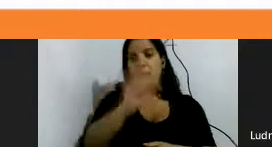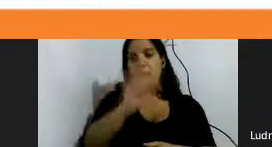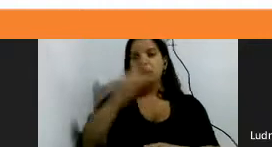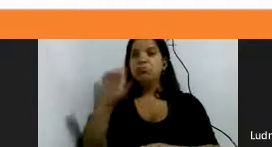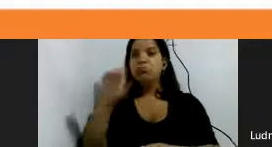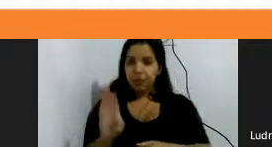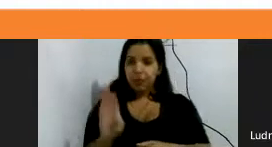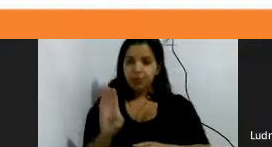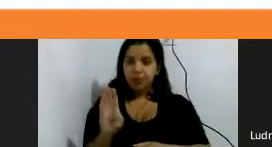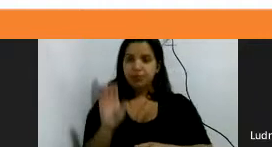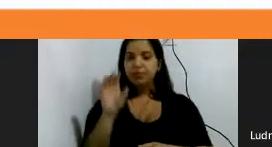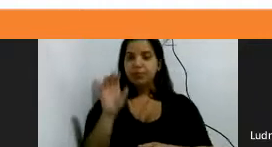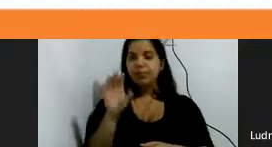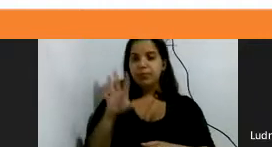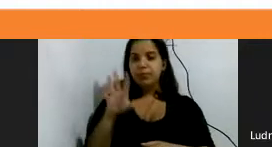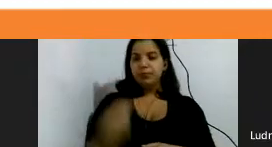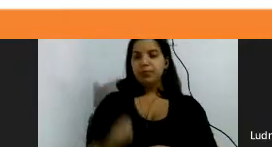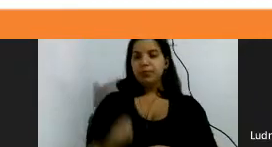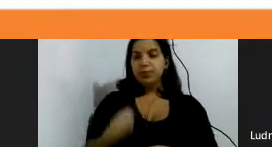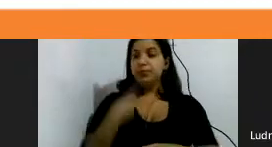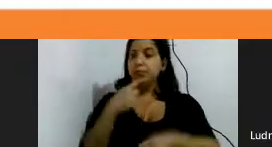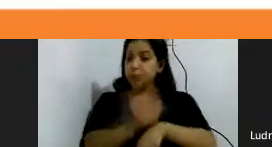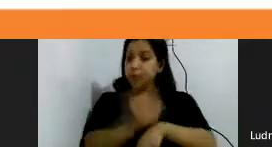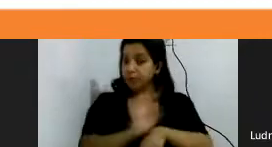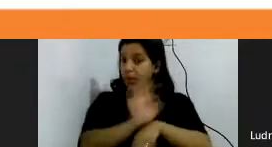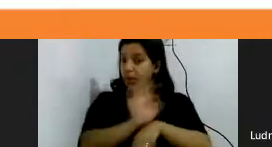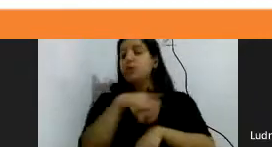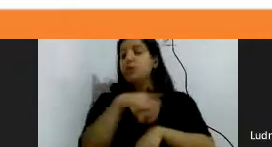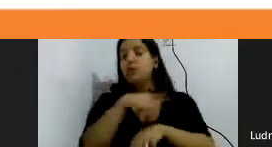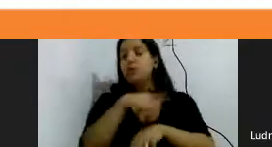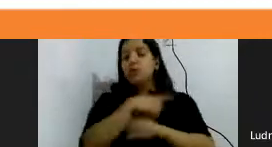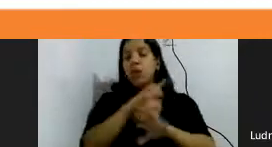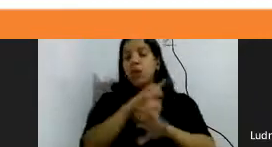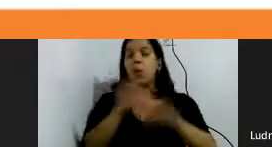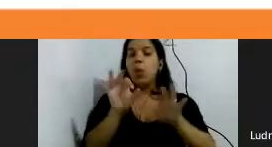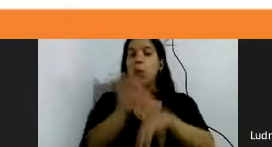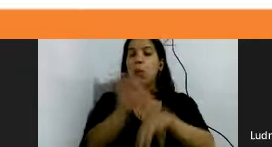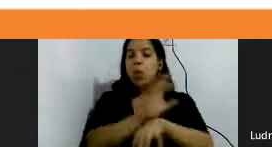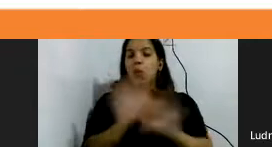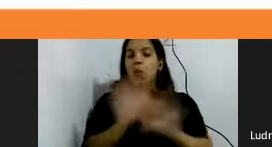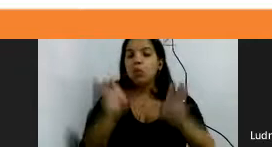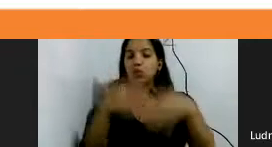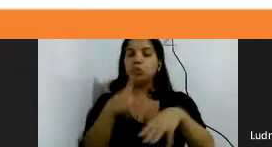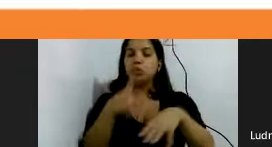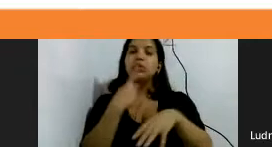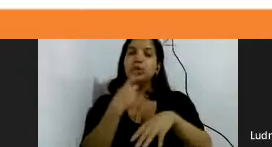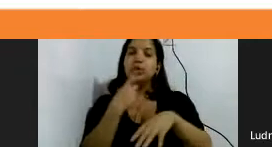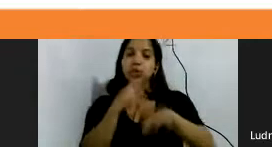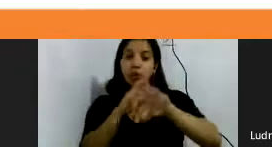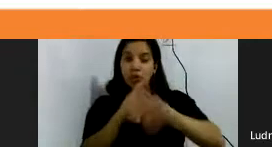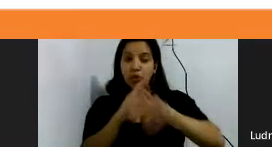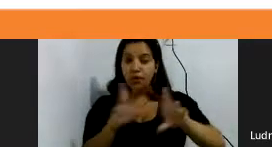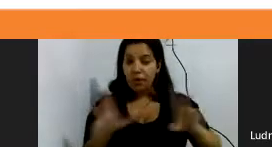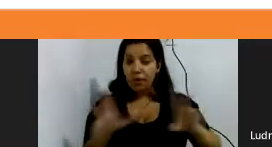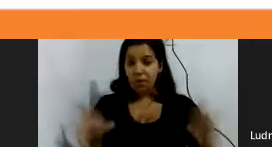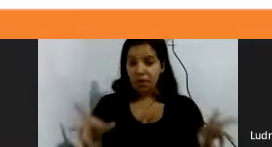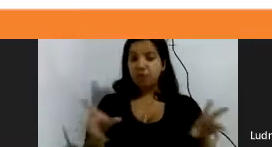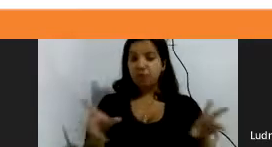lá no eritrócito. Então, a gente tem diferentes grupos sanguíneos e, com isso, a gente tem